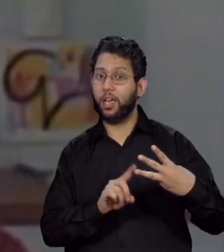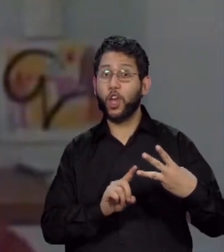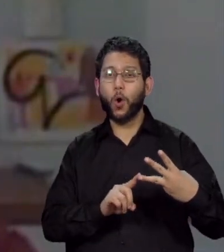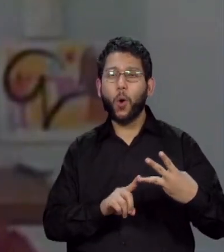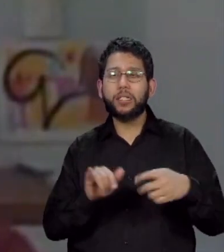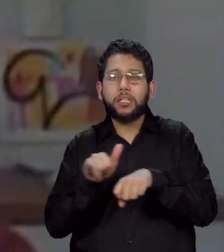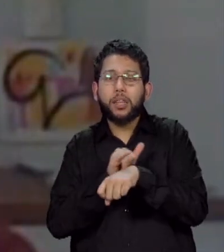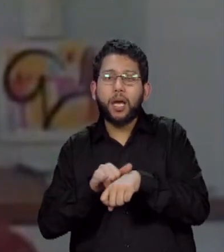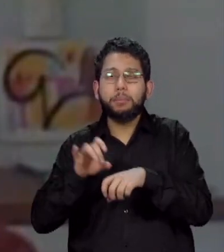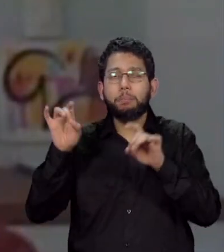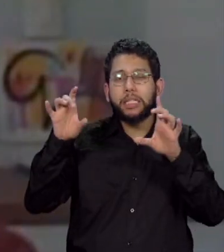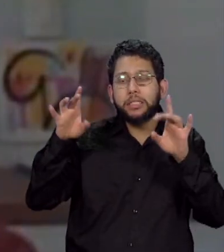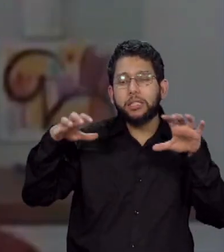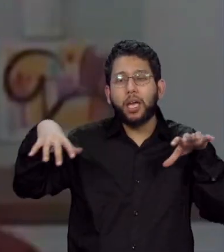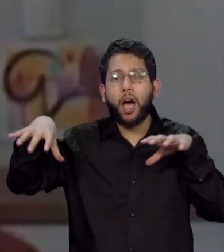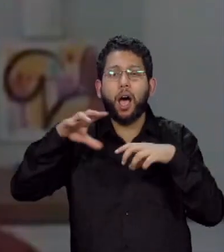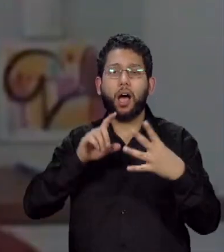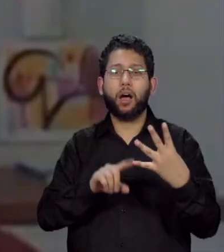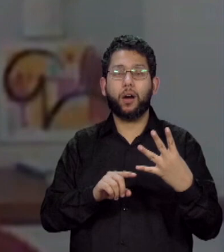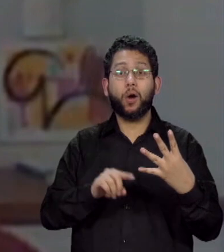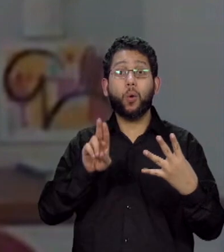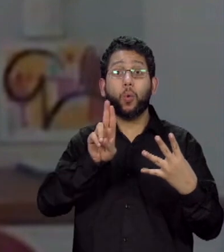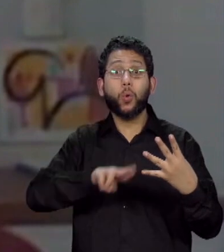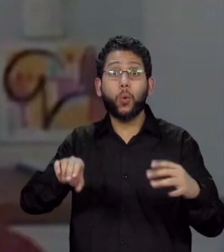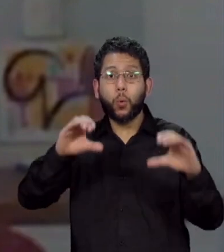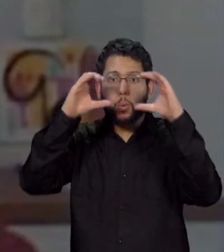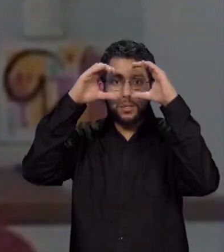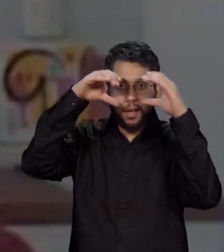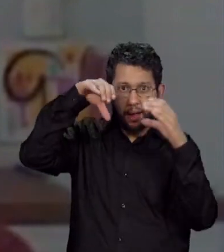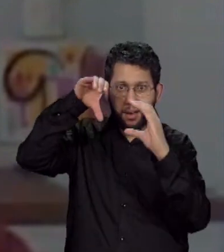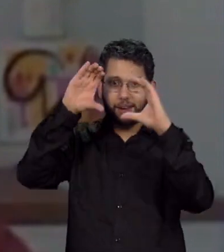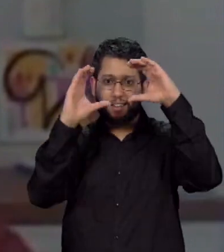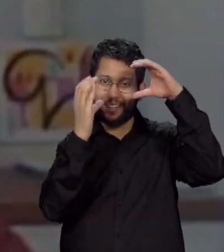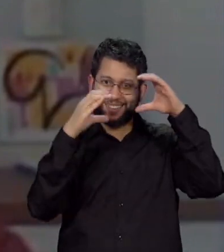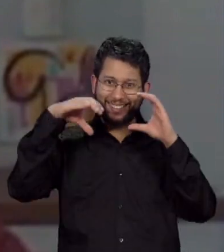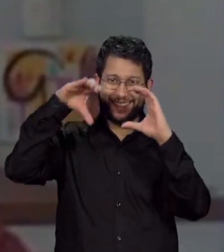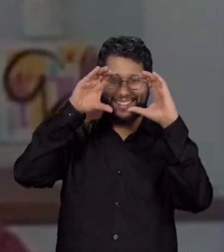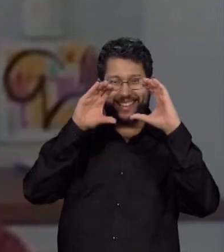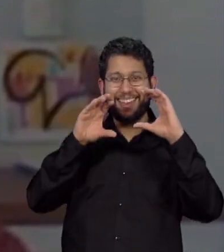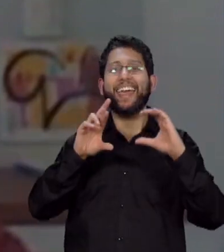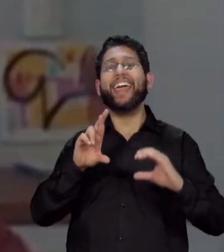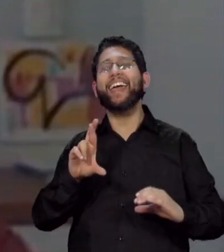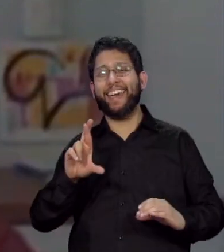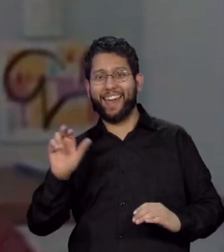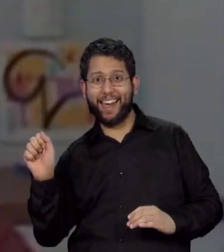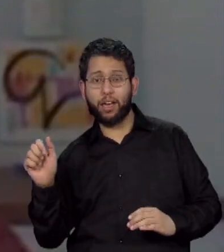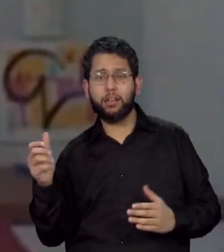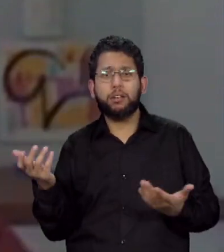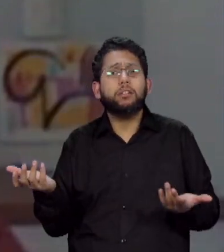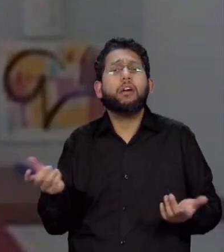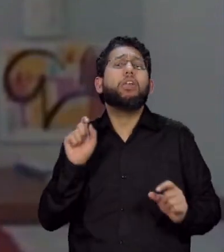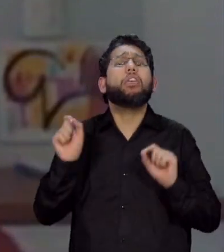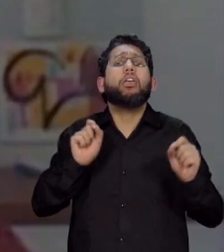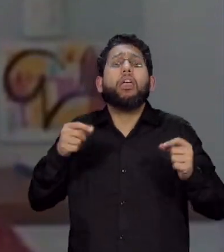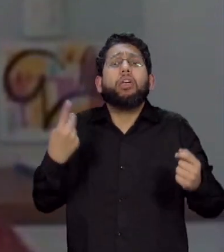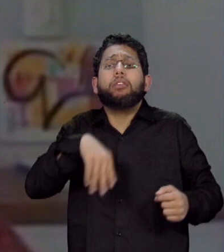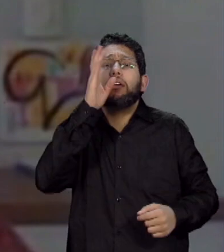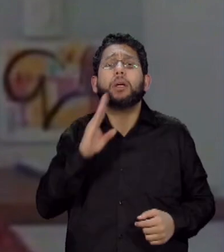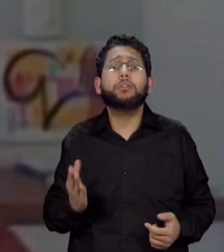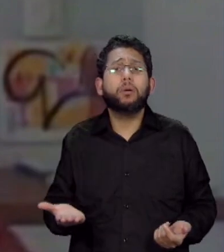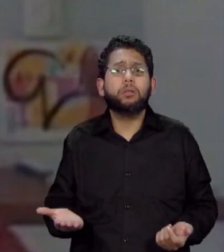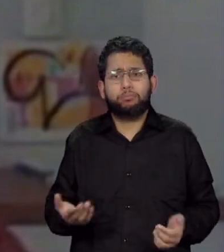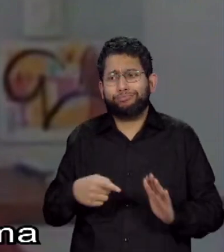especiais, com realidade virtual, né? E essas respostas não estavam em lugar nenhum. E nós, em